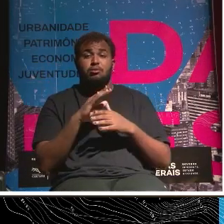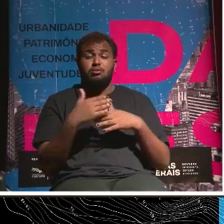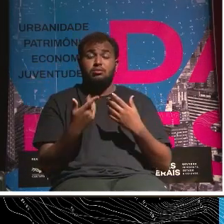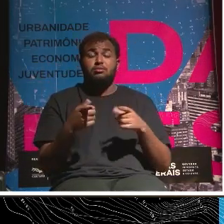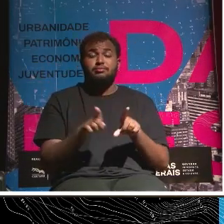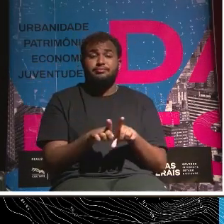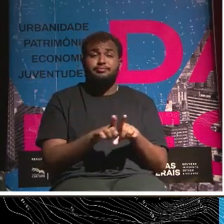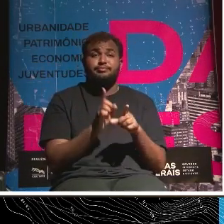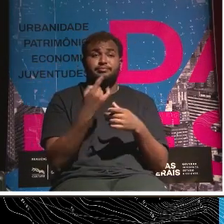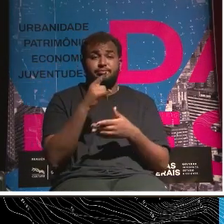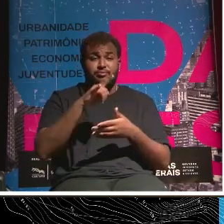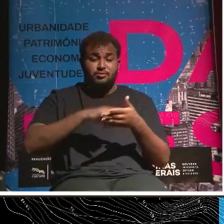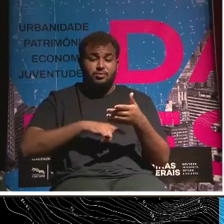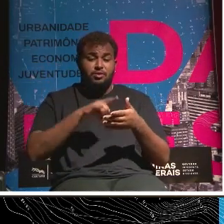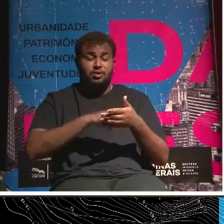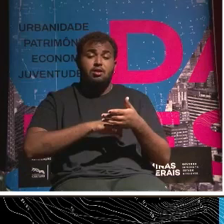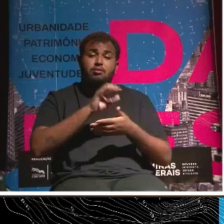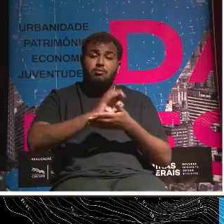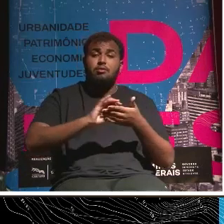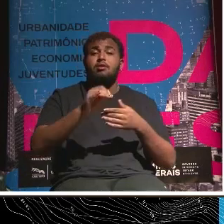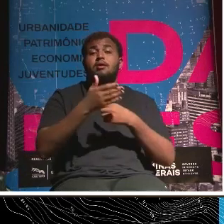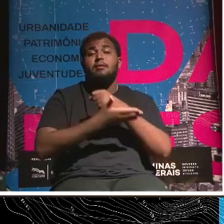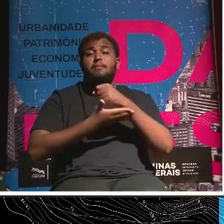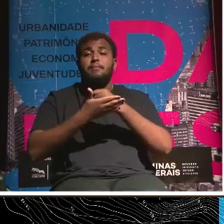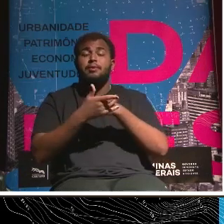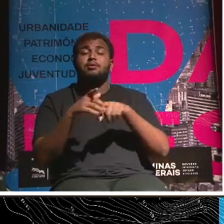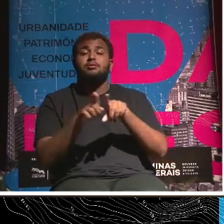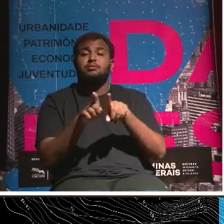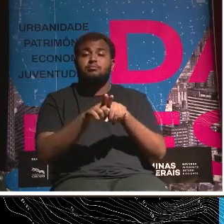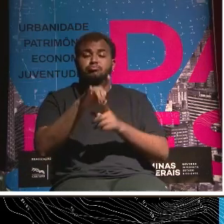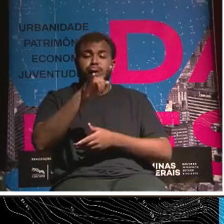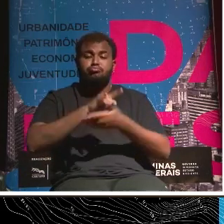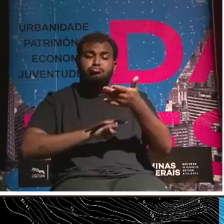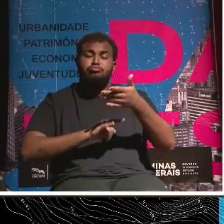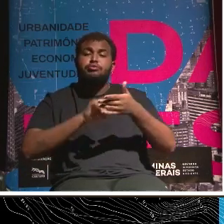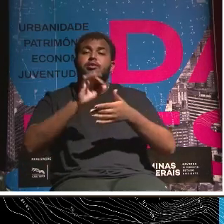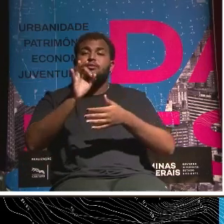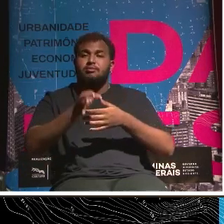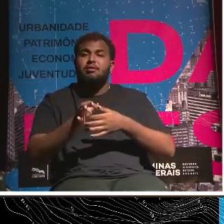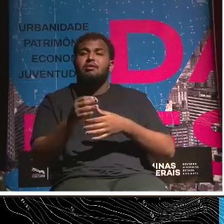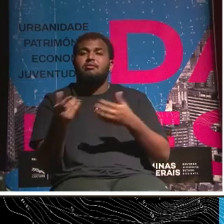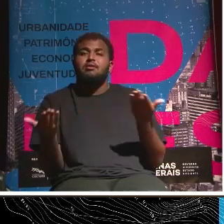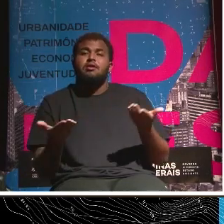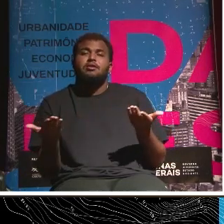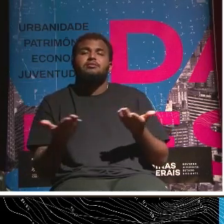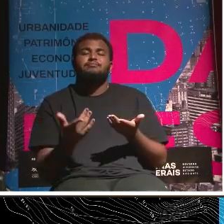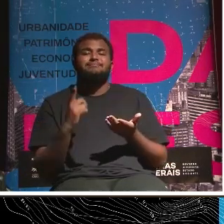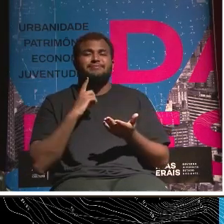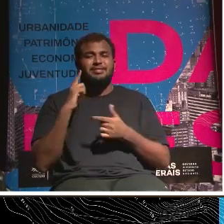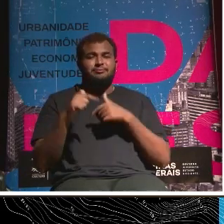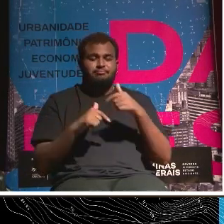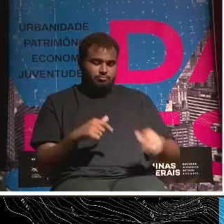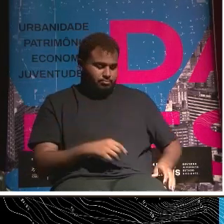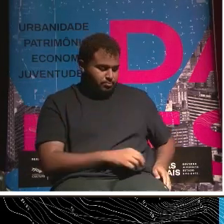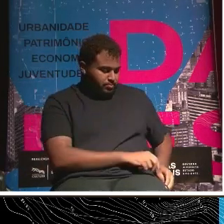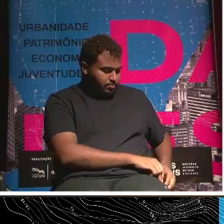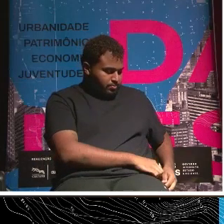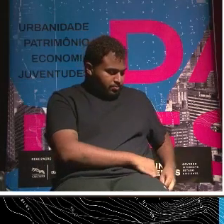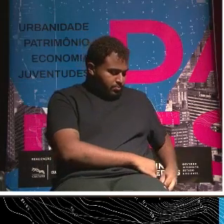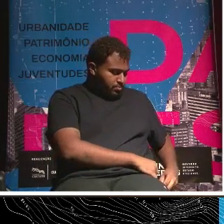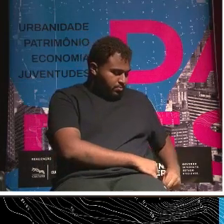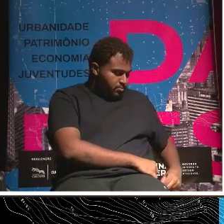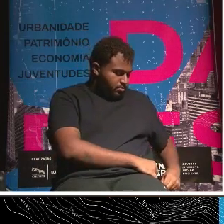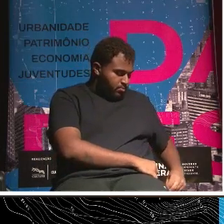daquilo que a gente documentou, registrou e que serve de base e está sendo resgatado por um momento presente para evitar retrabalho, né? Já que houve muitas